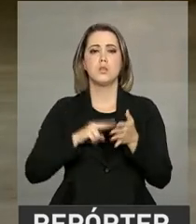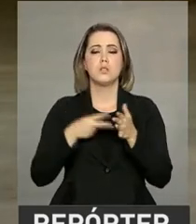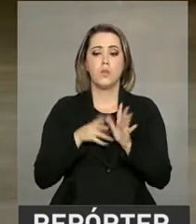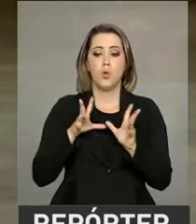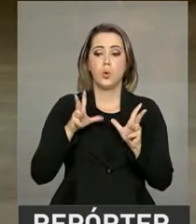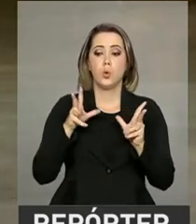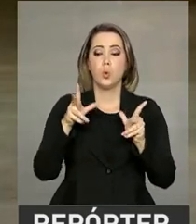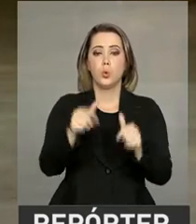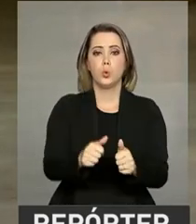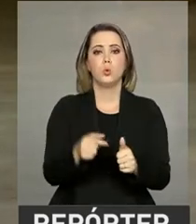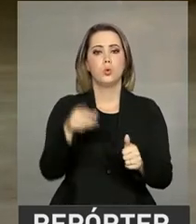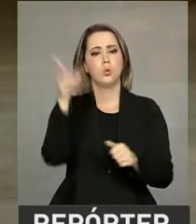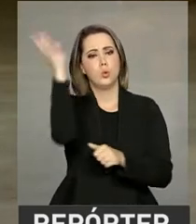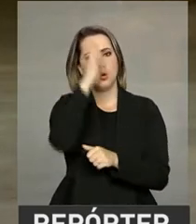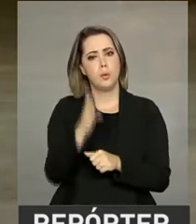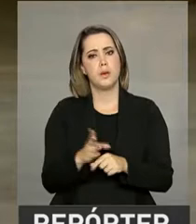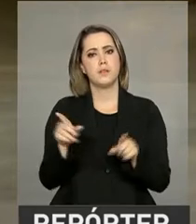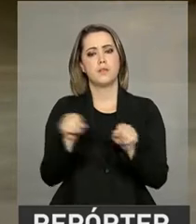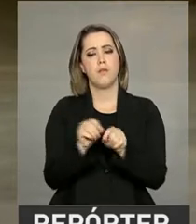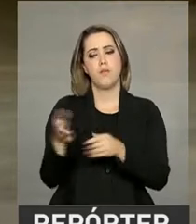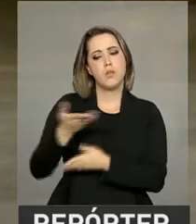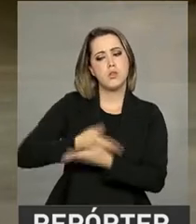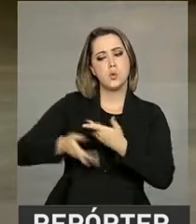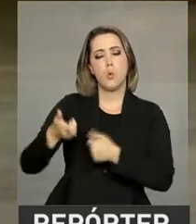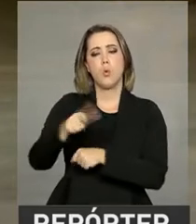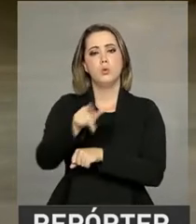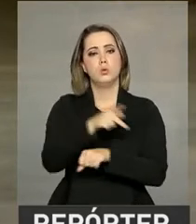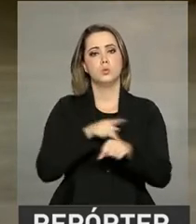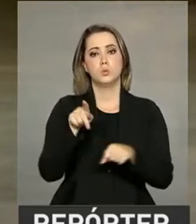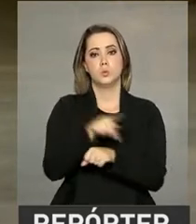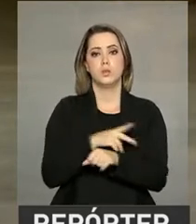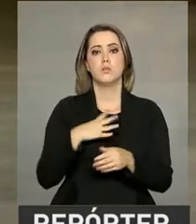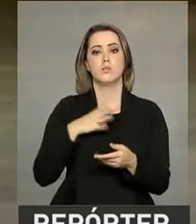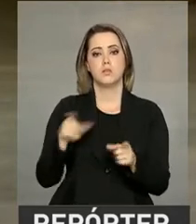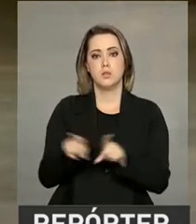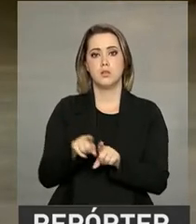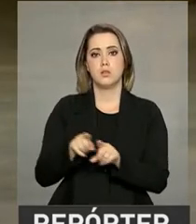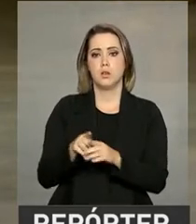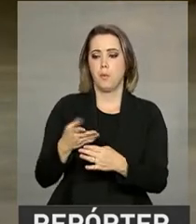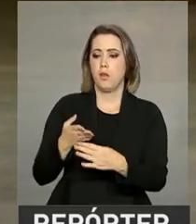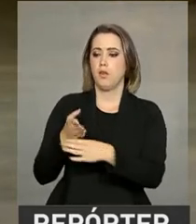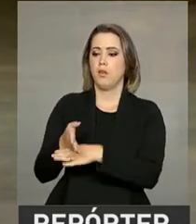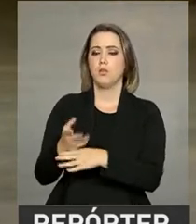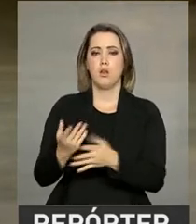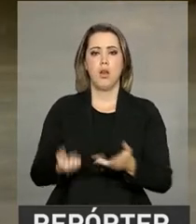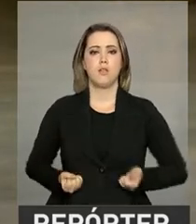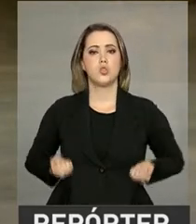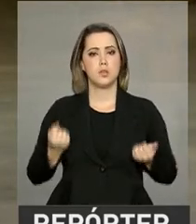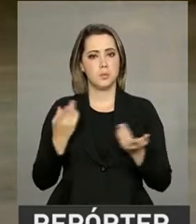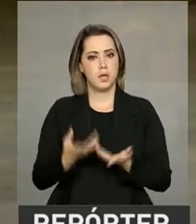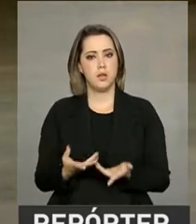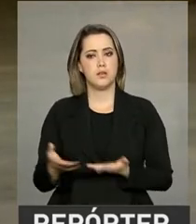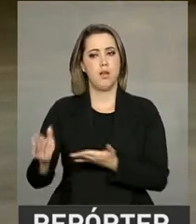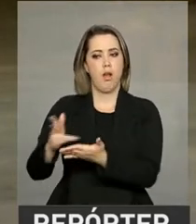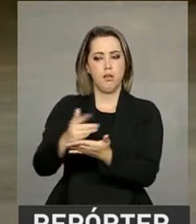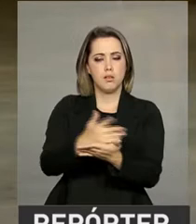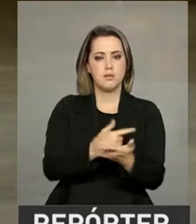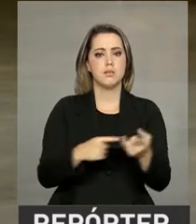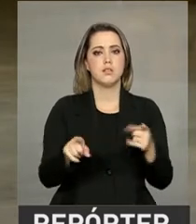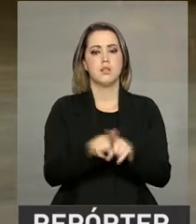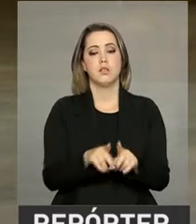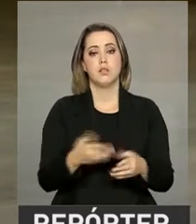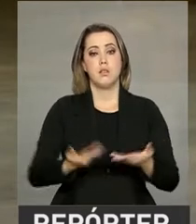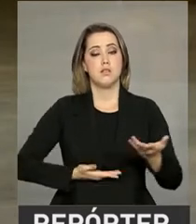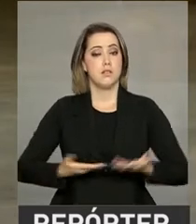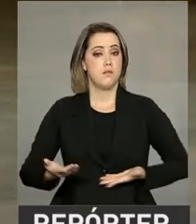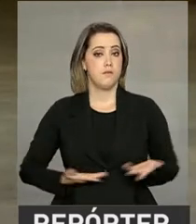operações do país com o exterior. Nessa conta estão incluídas as receitas e despesas da balança comercial, a conta de